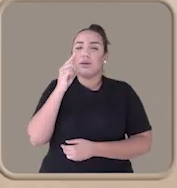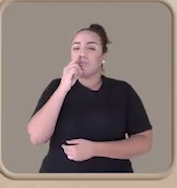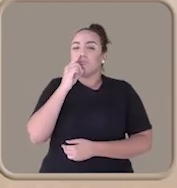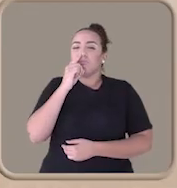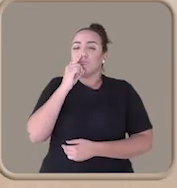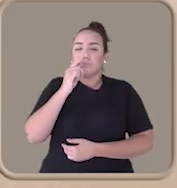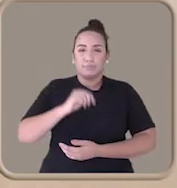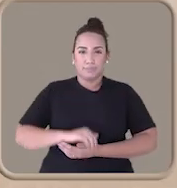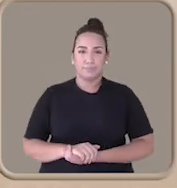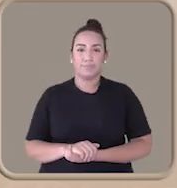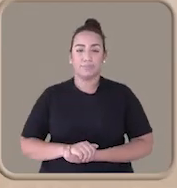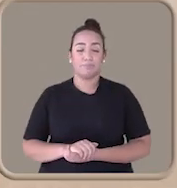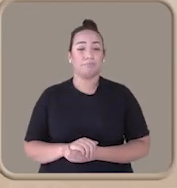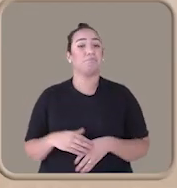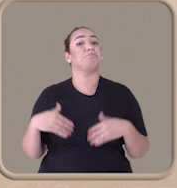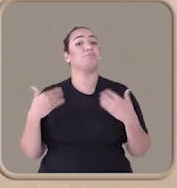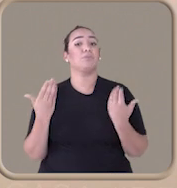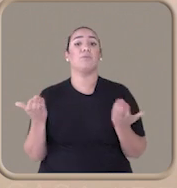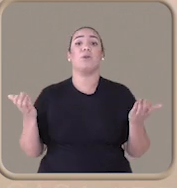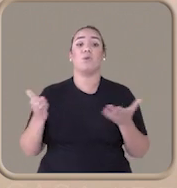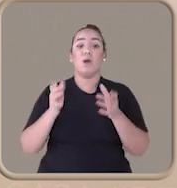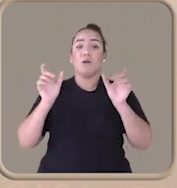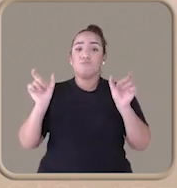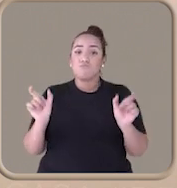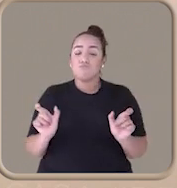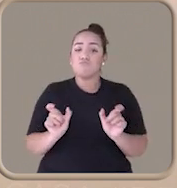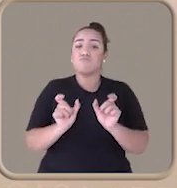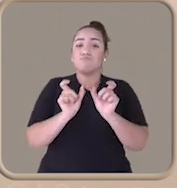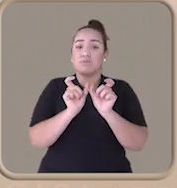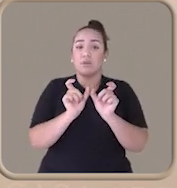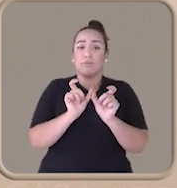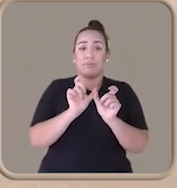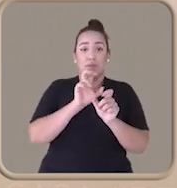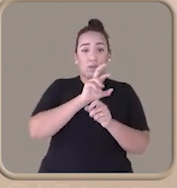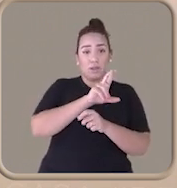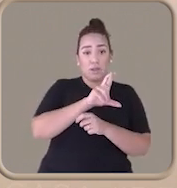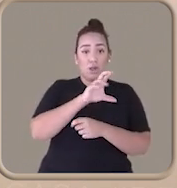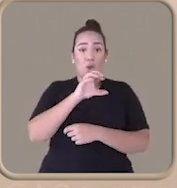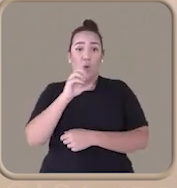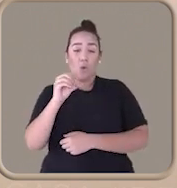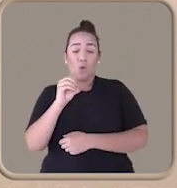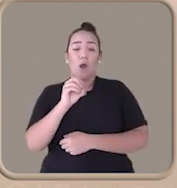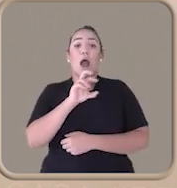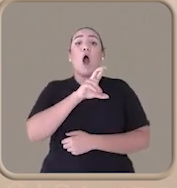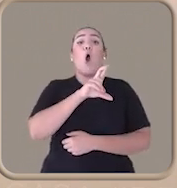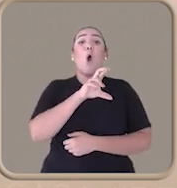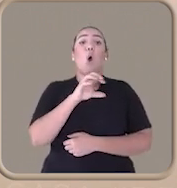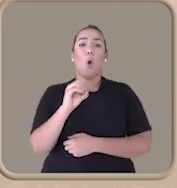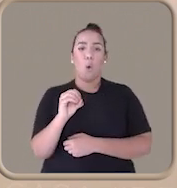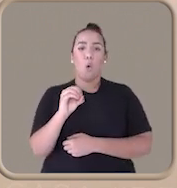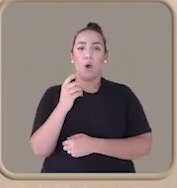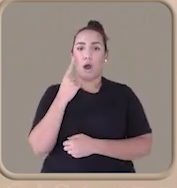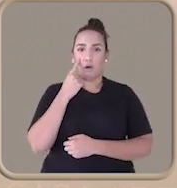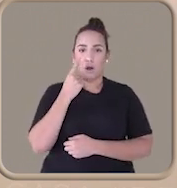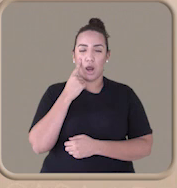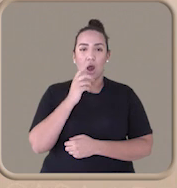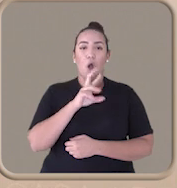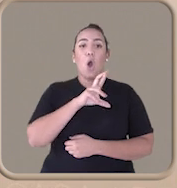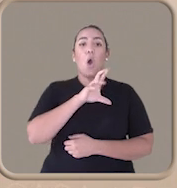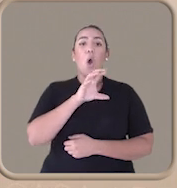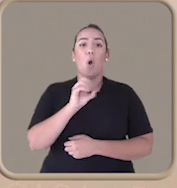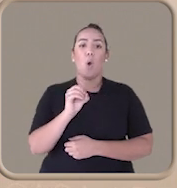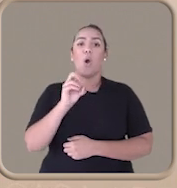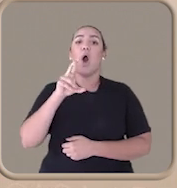Isso aí. Agora vamos juntá-las. Quando eu junto o R com o O, tenho a sílaba ro. Repita comigo,